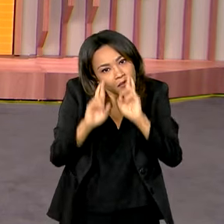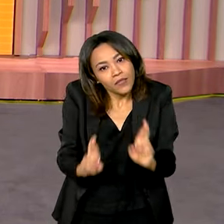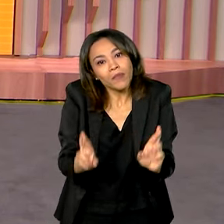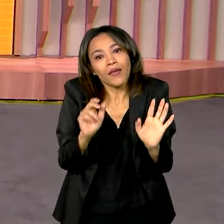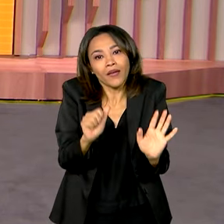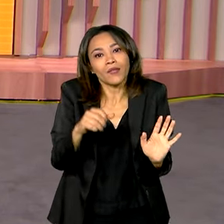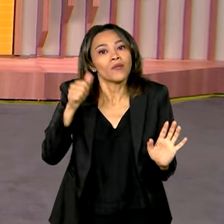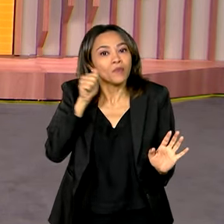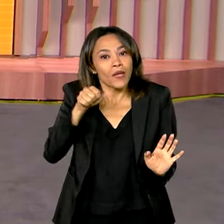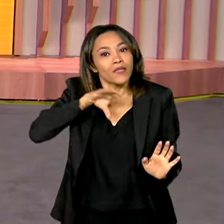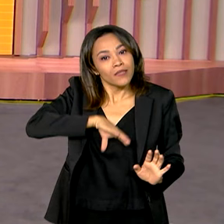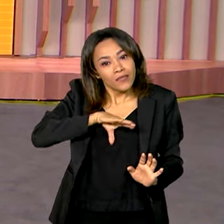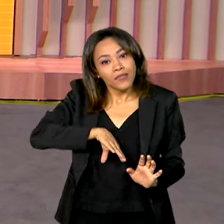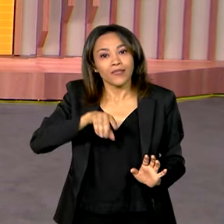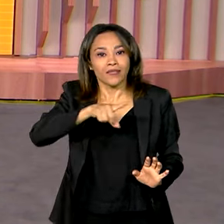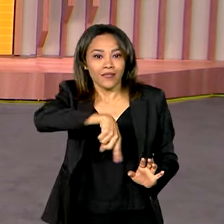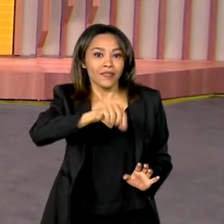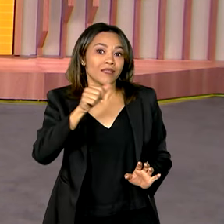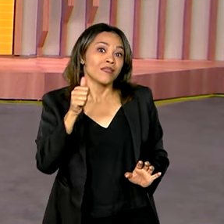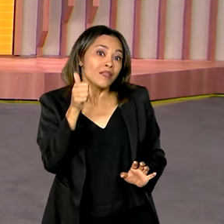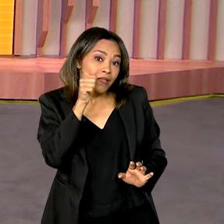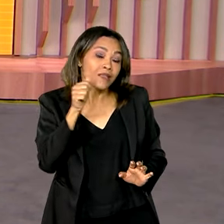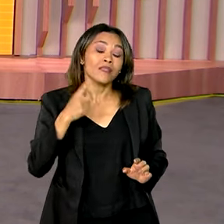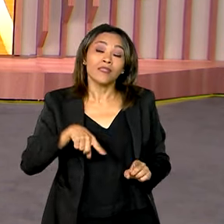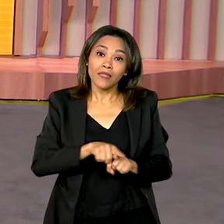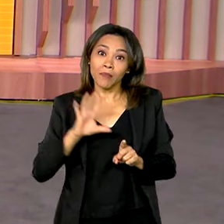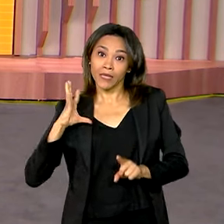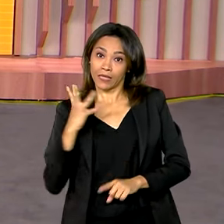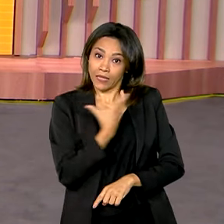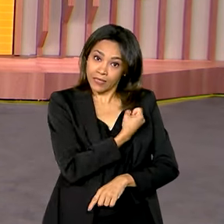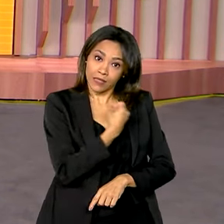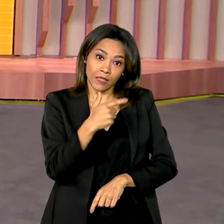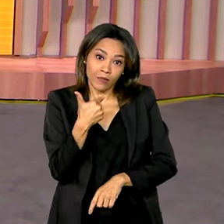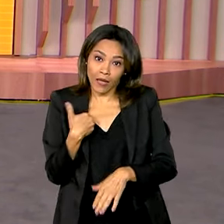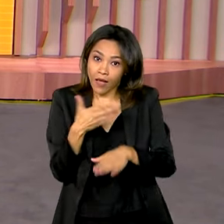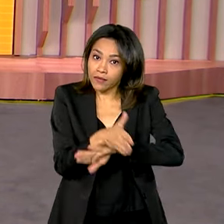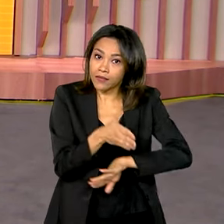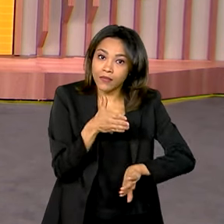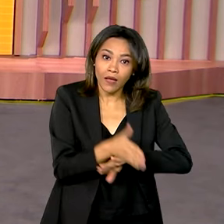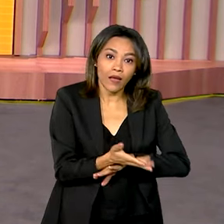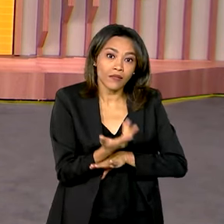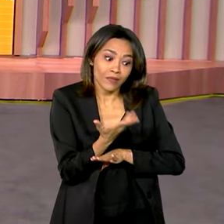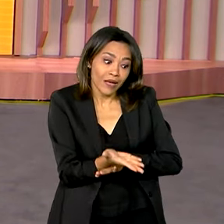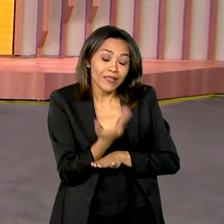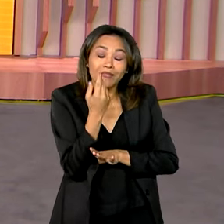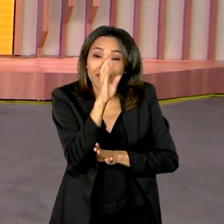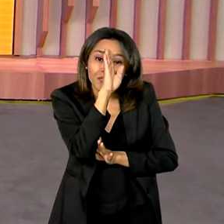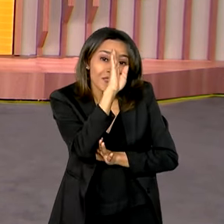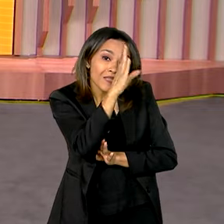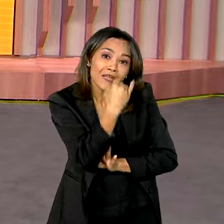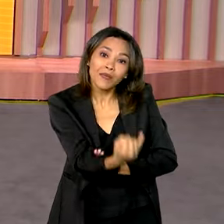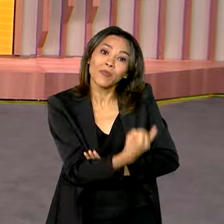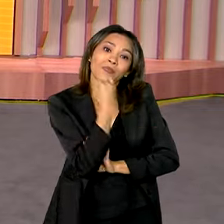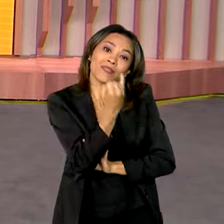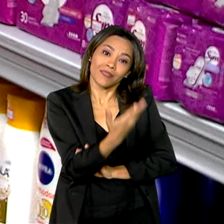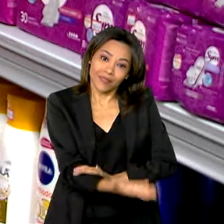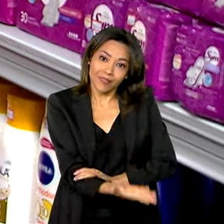atende mulheres, meninas e pessoas trans que não têm acesso a esse item fundamental durante o ciclo